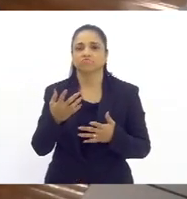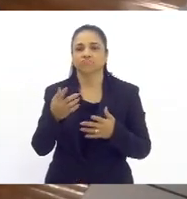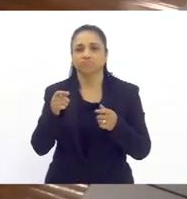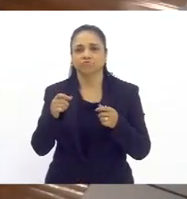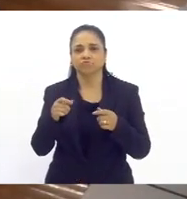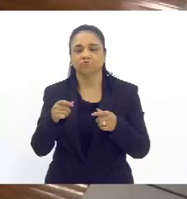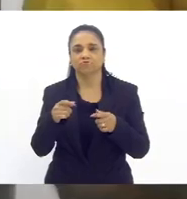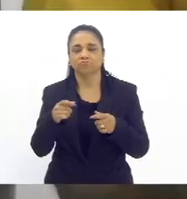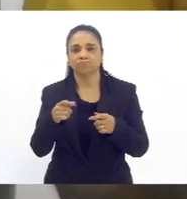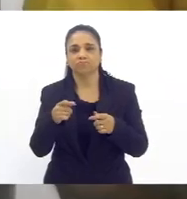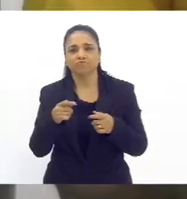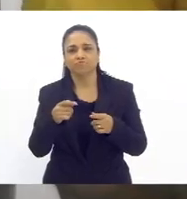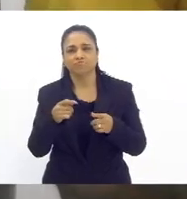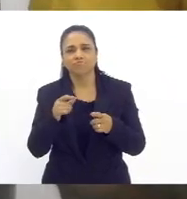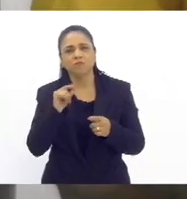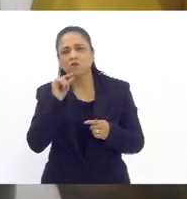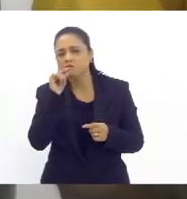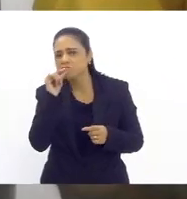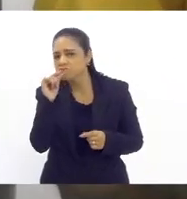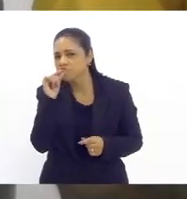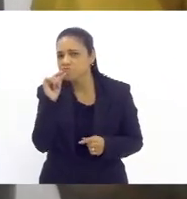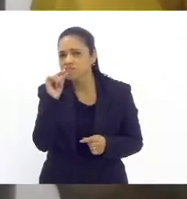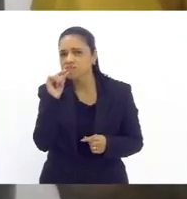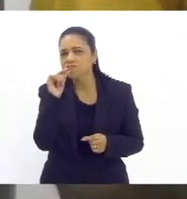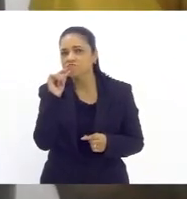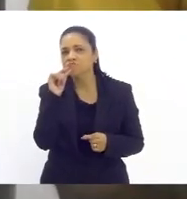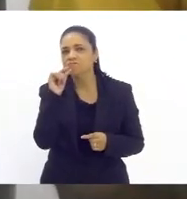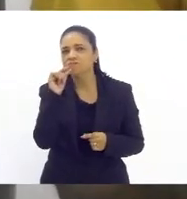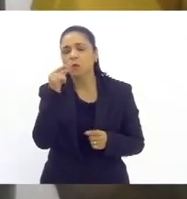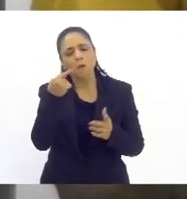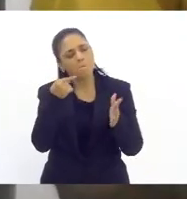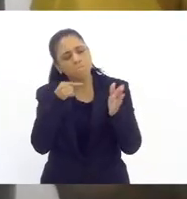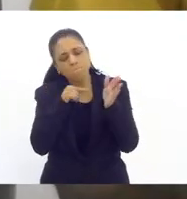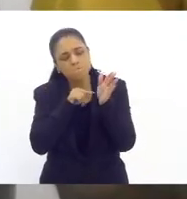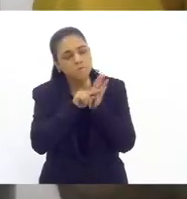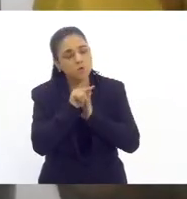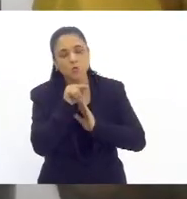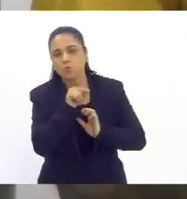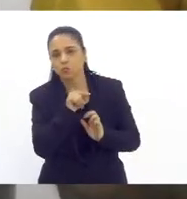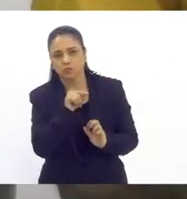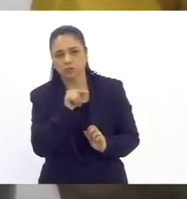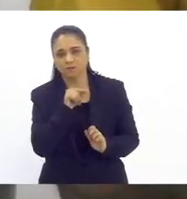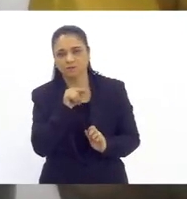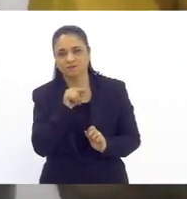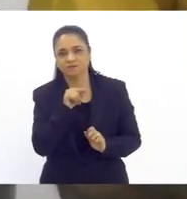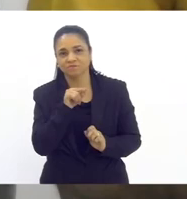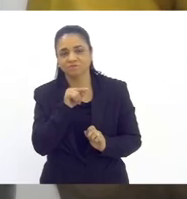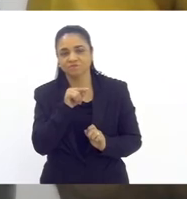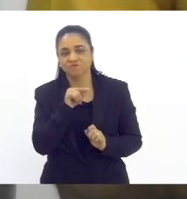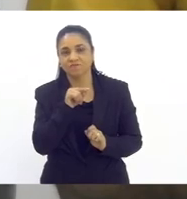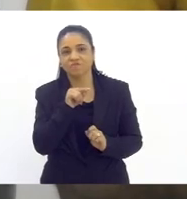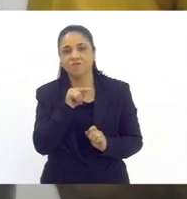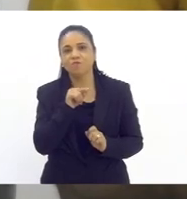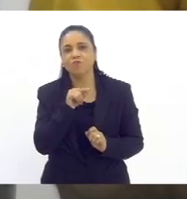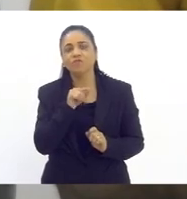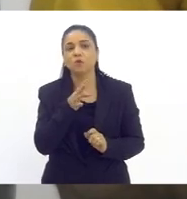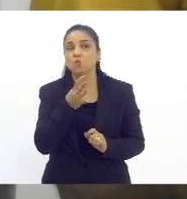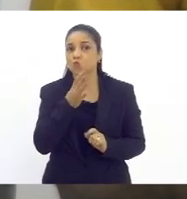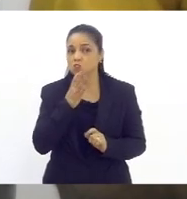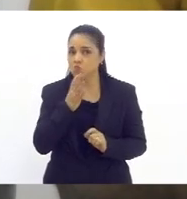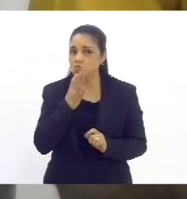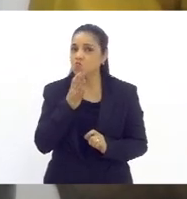fazer um uma brevíssima considerasse uma pergunta é uma pergunta a consideração é o seguinte eu conheço